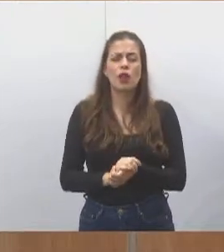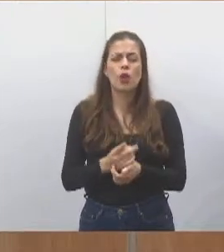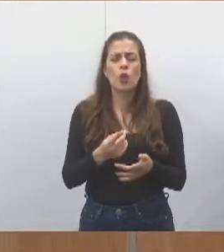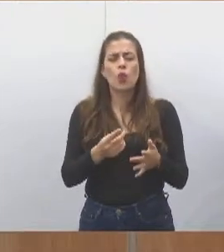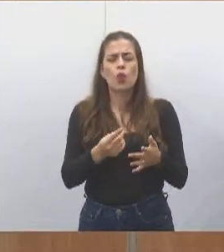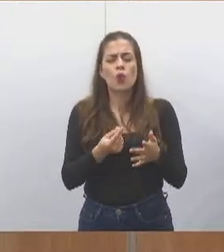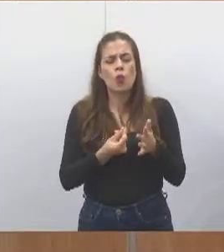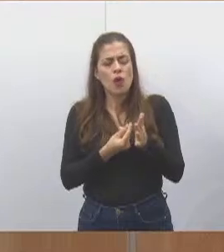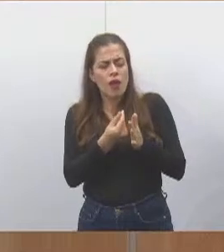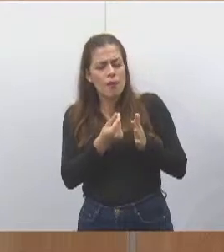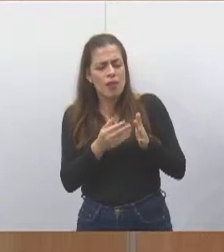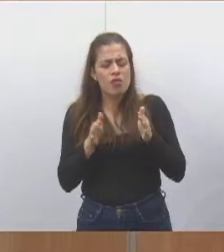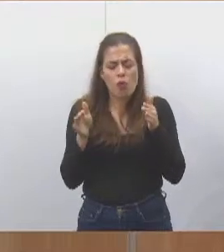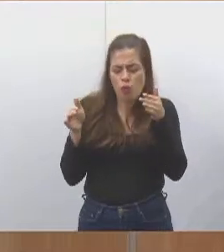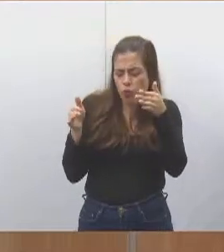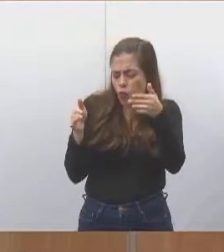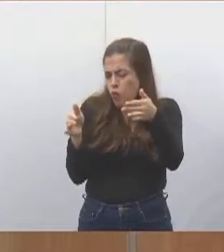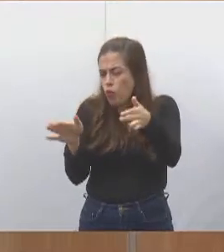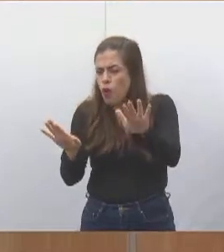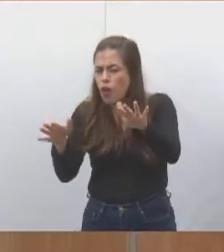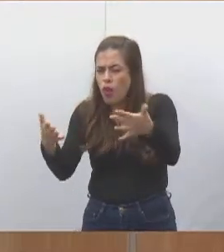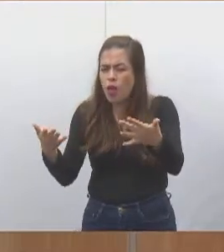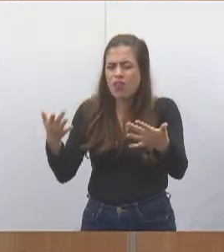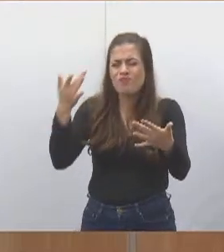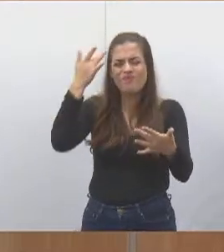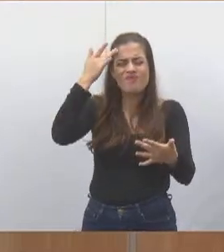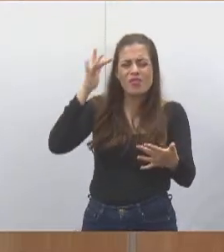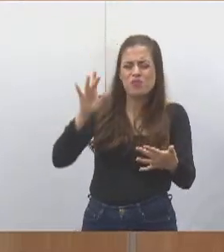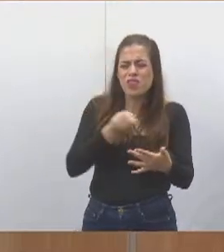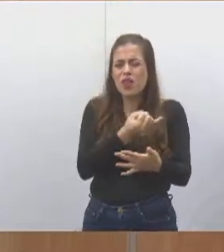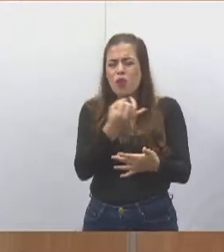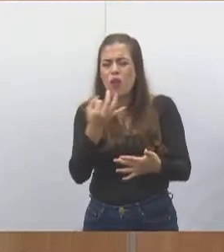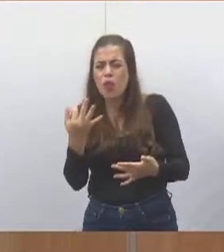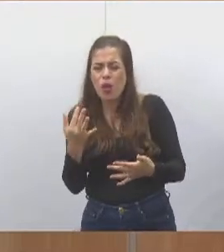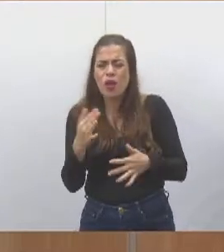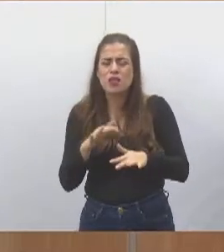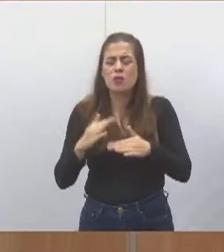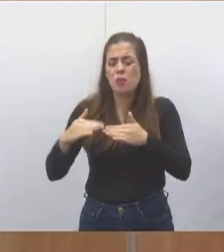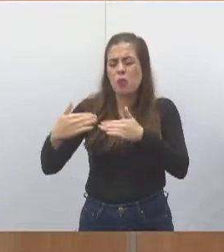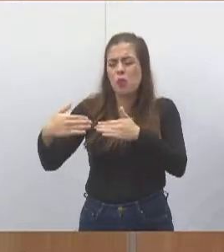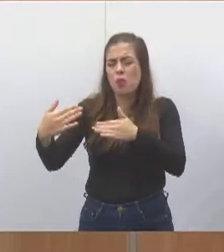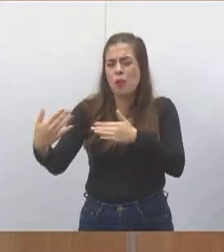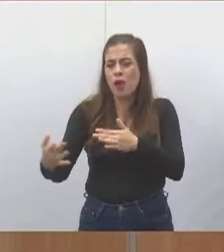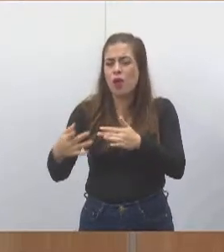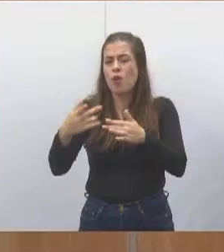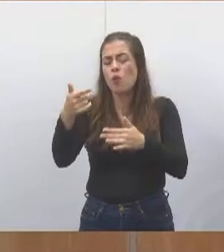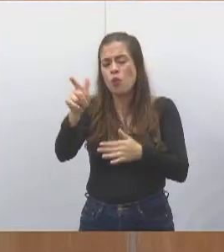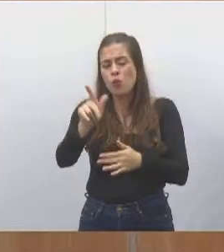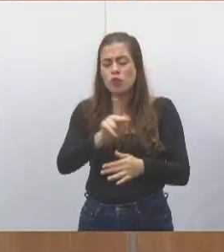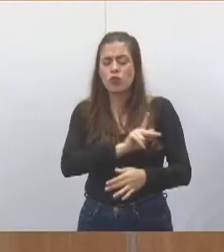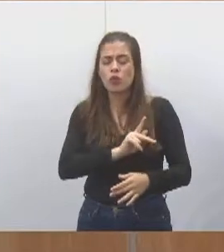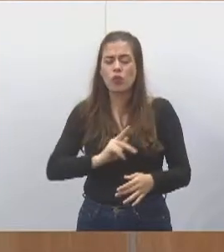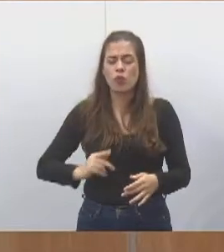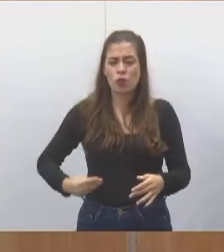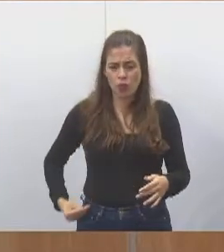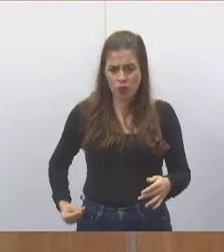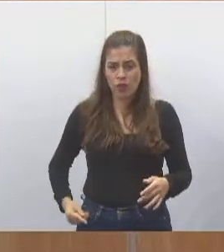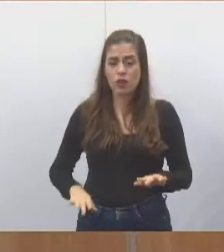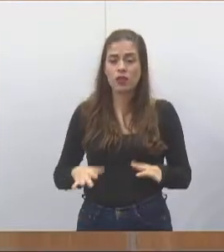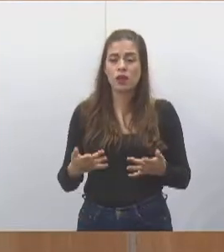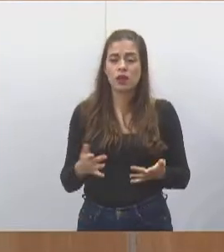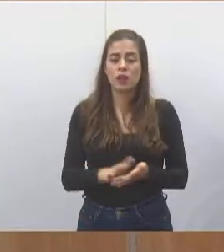falou, ele foi construído num momento ainda sem saber quais seriam as diretrizes do próximo governo, e existe